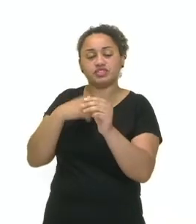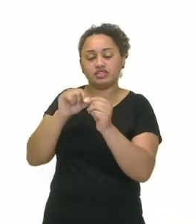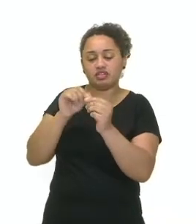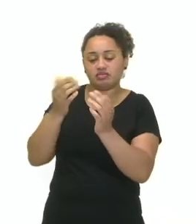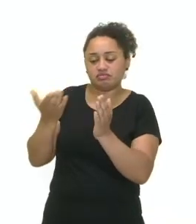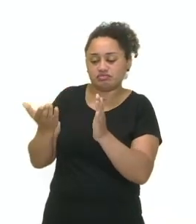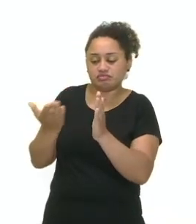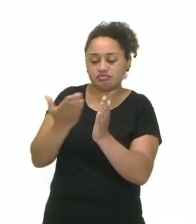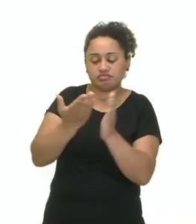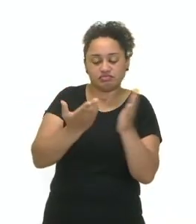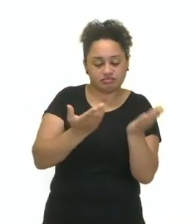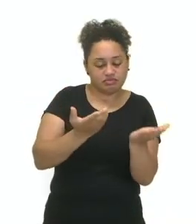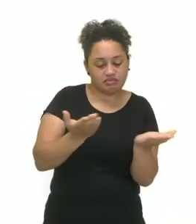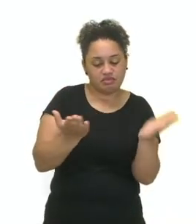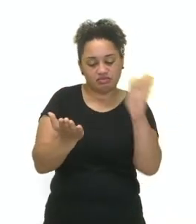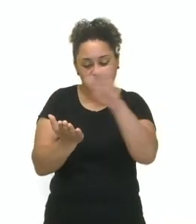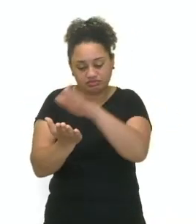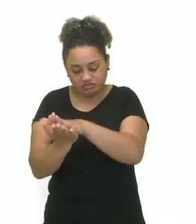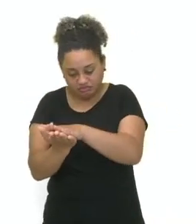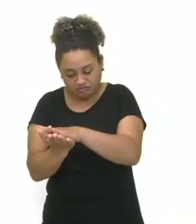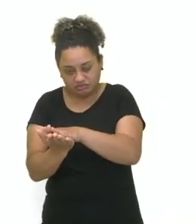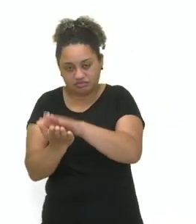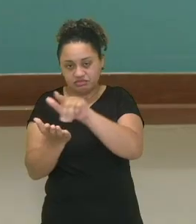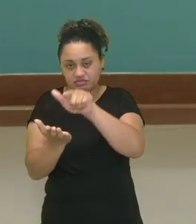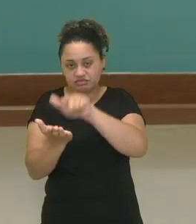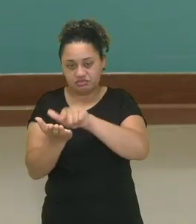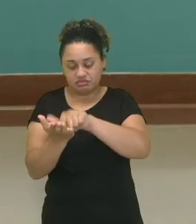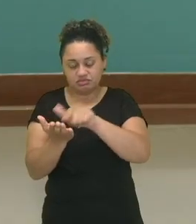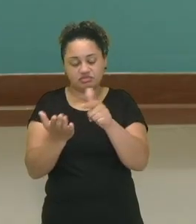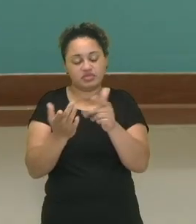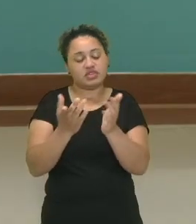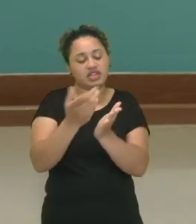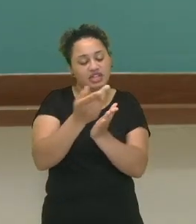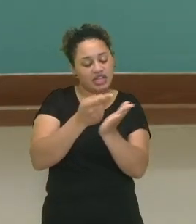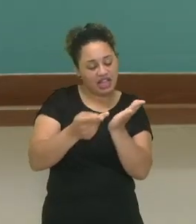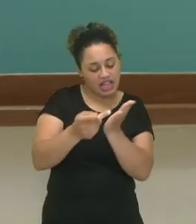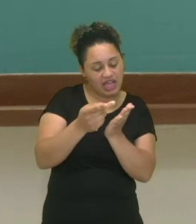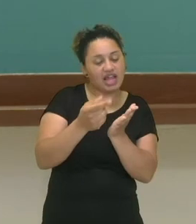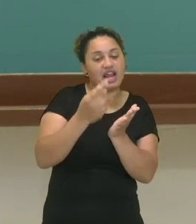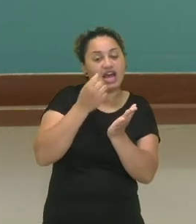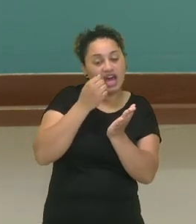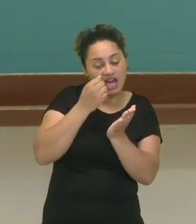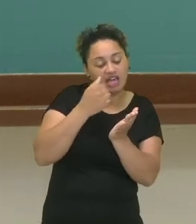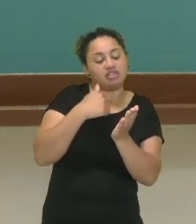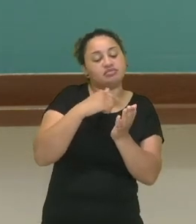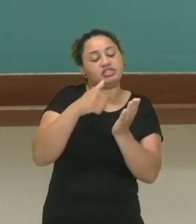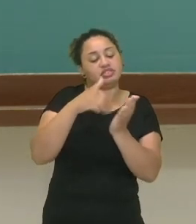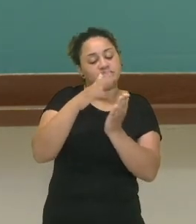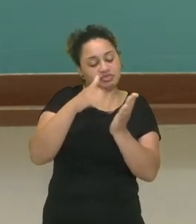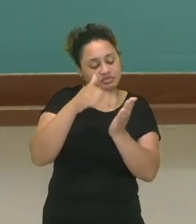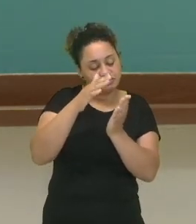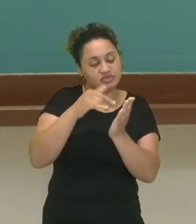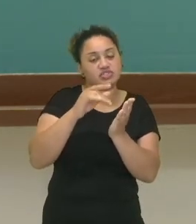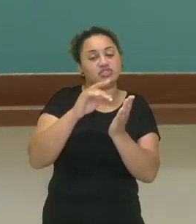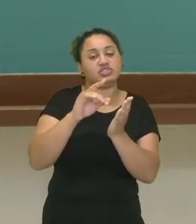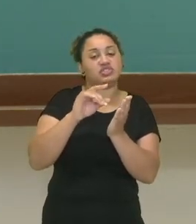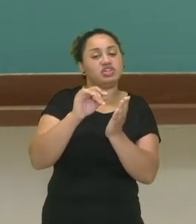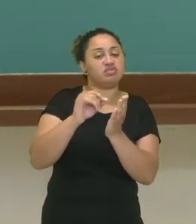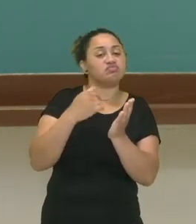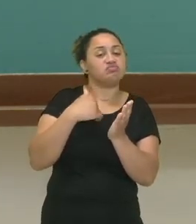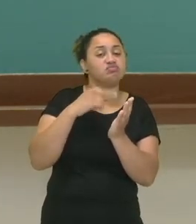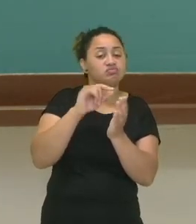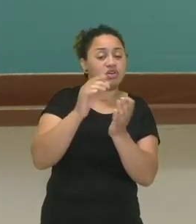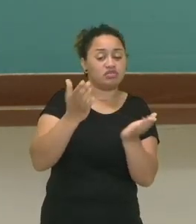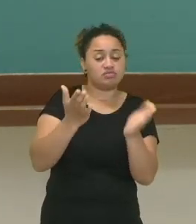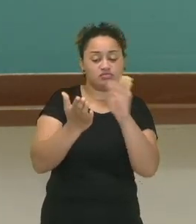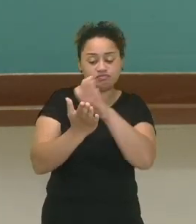sobre a placa para transferir o desenho. Então, você fez o desenho com lápis, você passou a tinta, você vai firmar, né, o papel ali